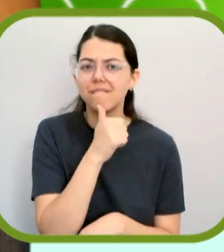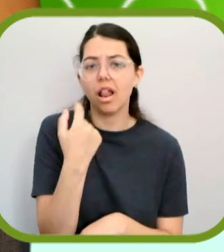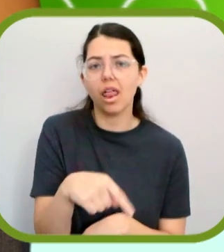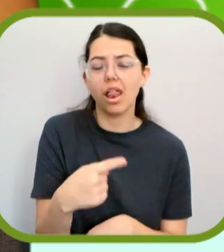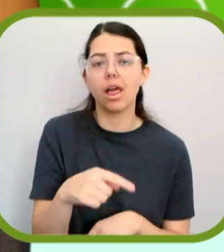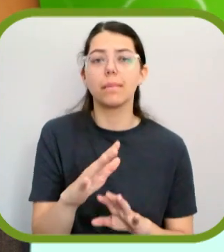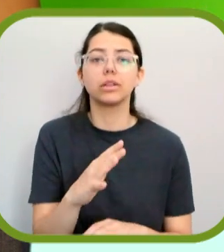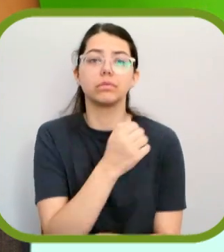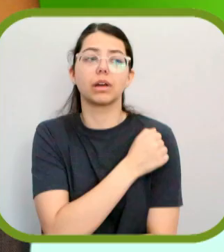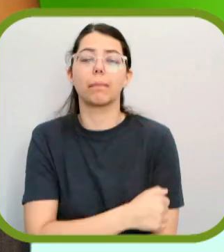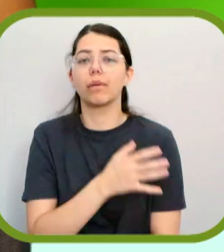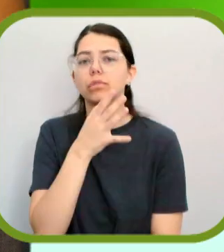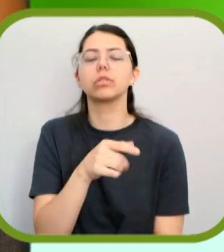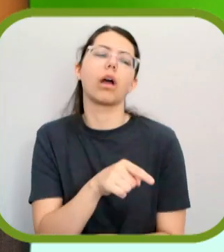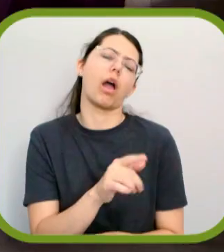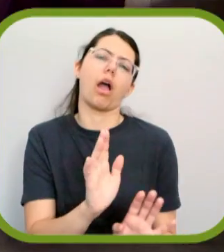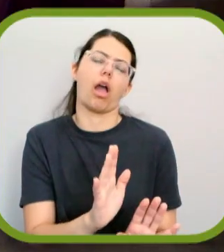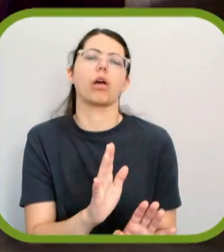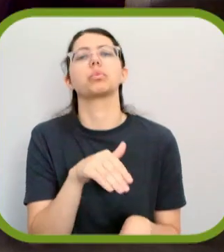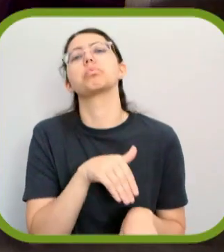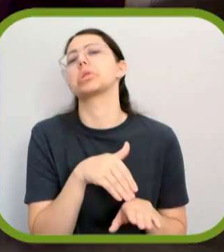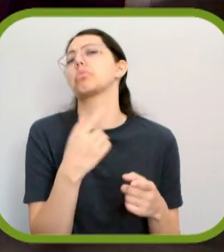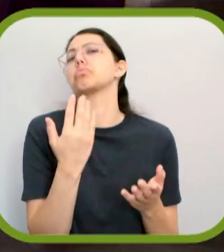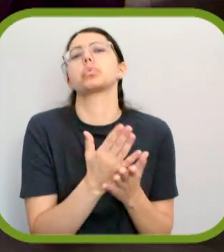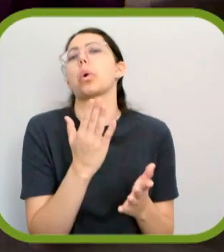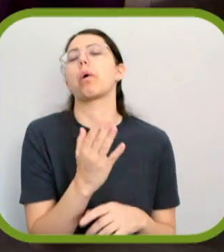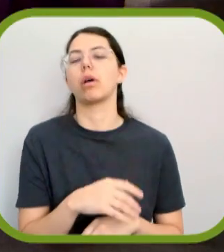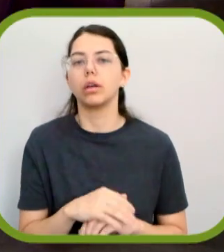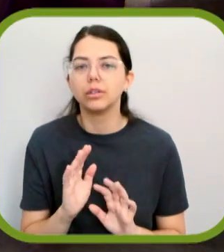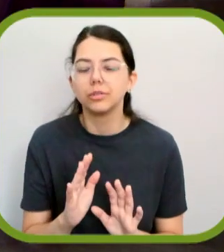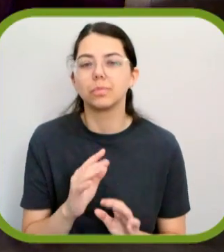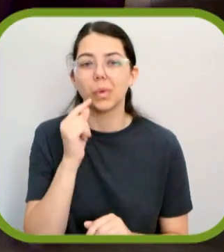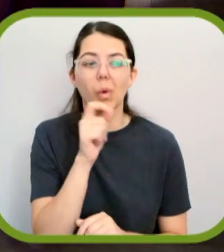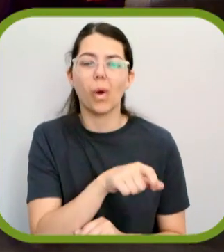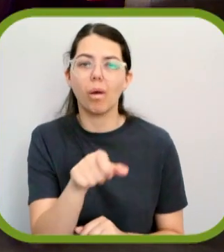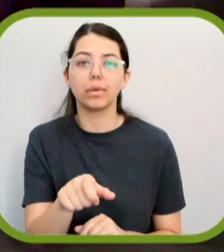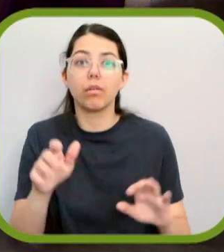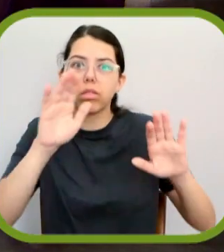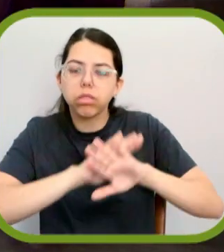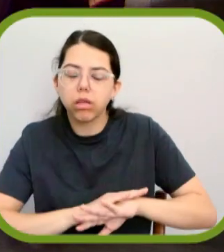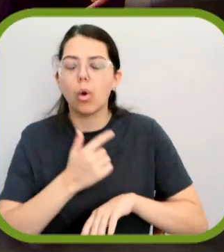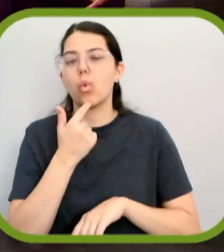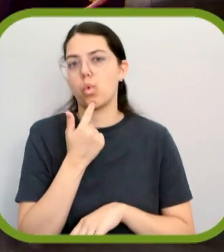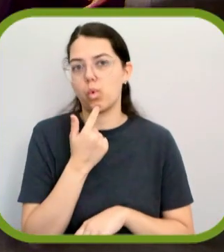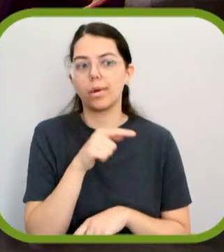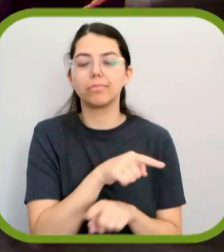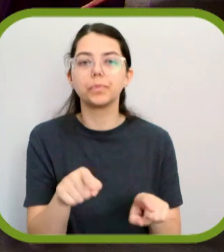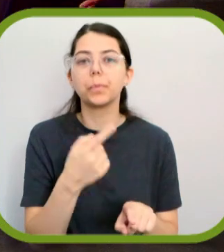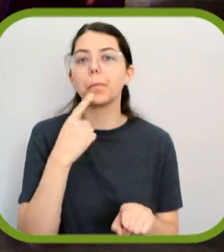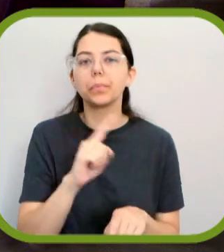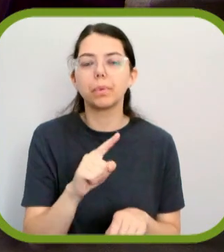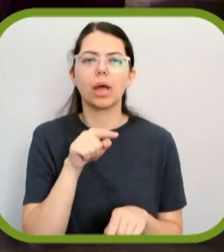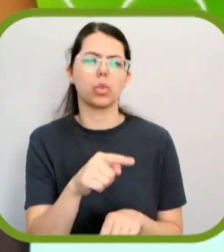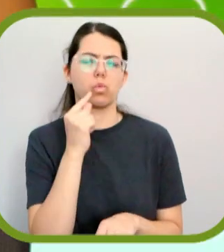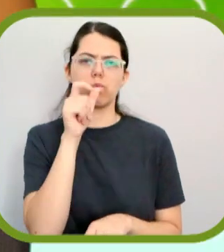consegue perceber que é violência, mas se calhar se dissemos a um rapaz ele vai dizer... Então, isso é só um comentário e acho que para os homens ainda está mais escondido.